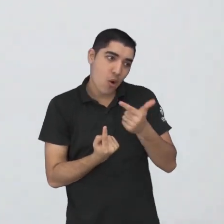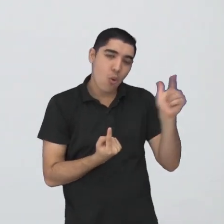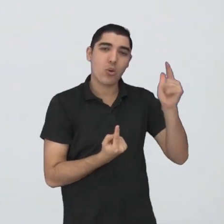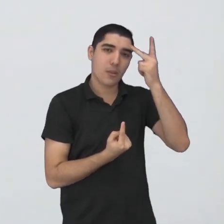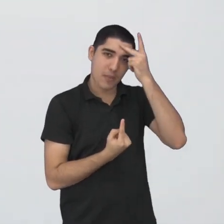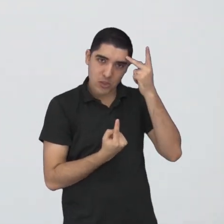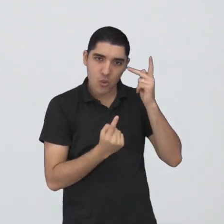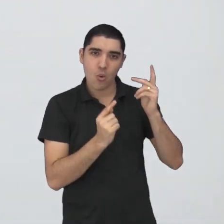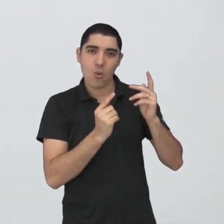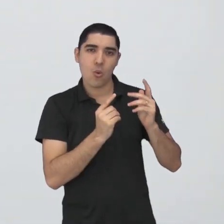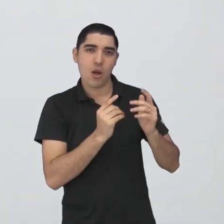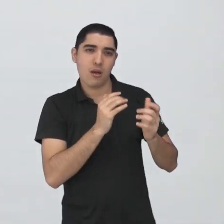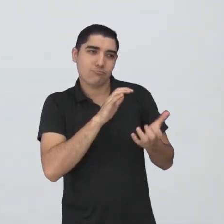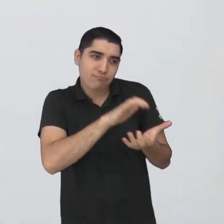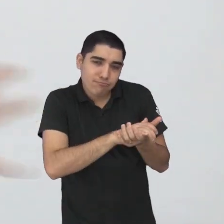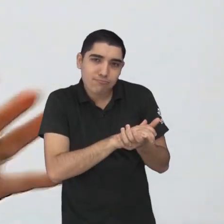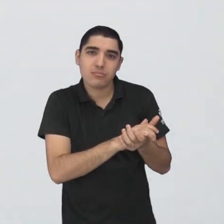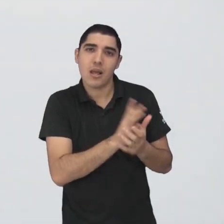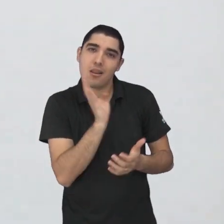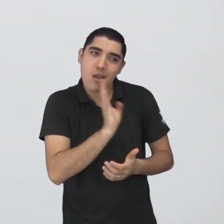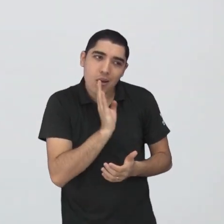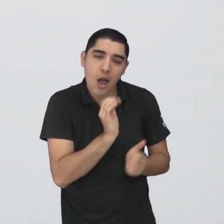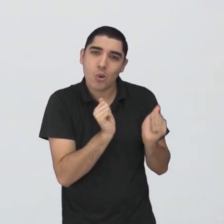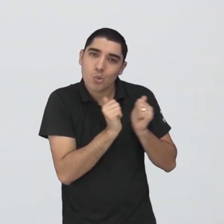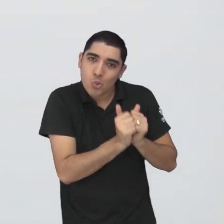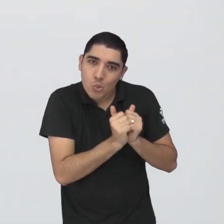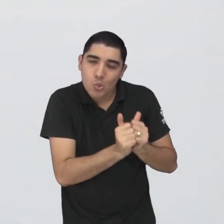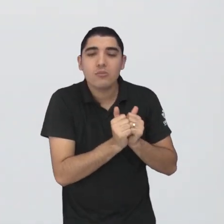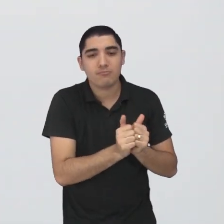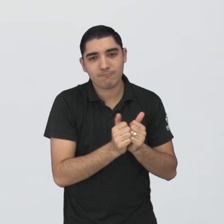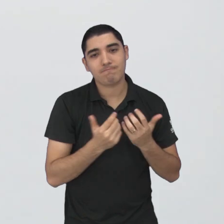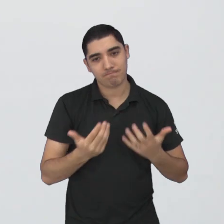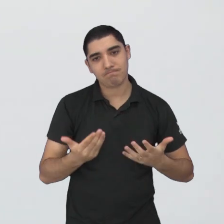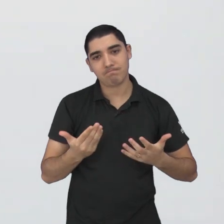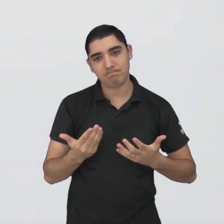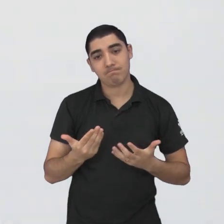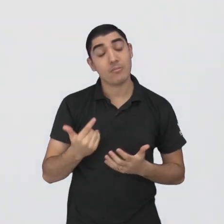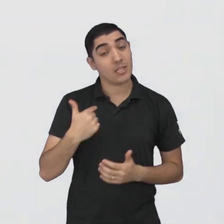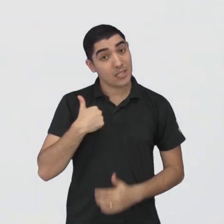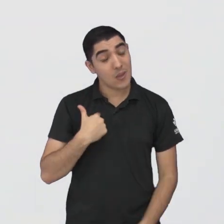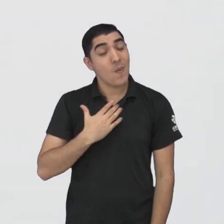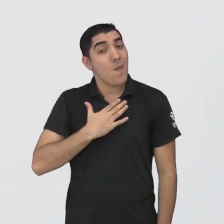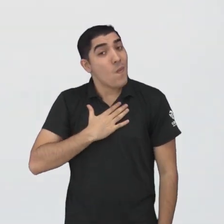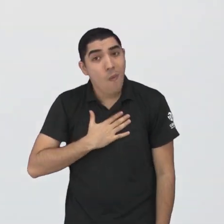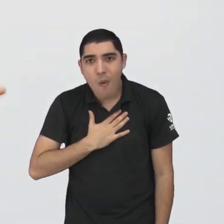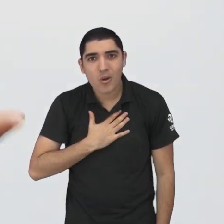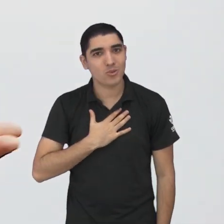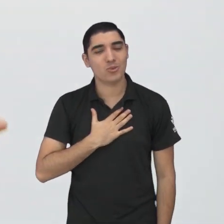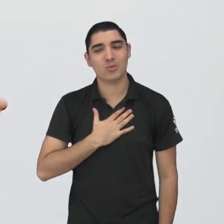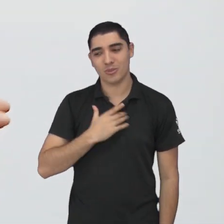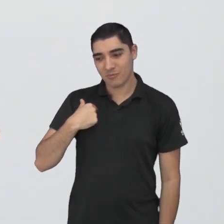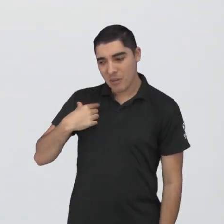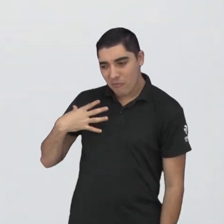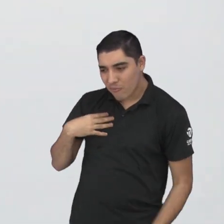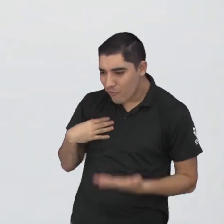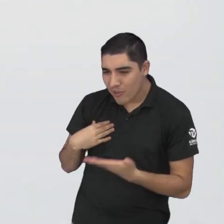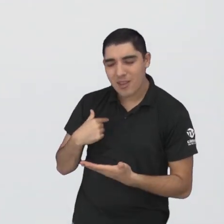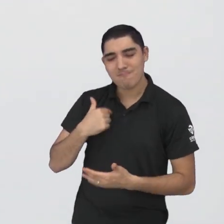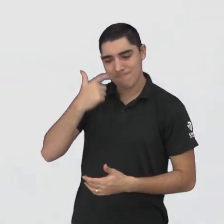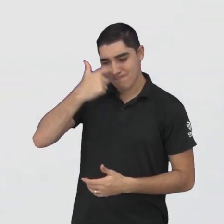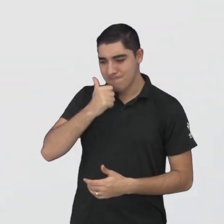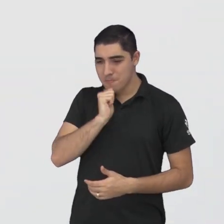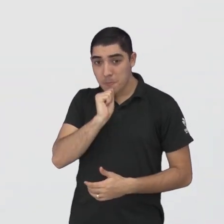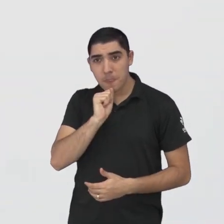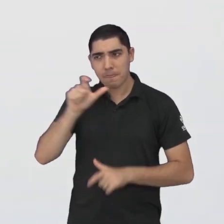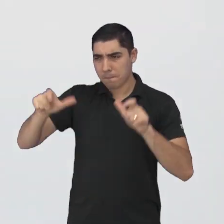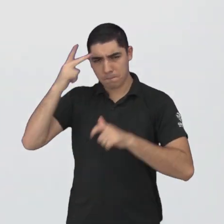muito legal também. E é mais isso, assim. E eu gosto muito de ser mãe. Às vezes as pessoas se surpreendem, mas